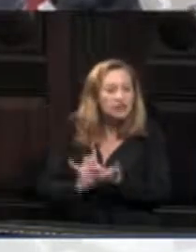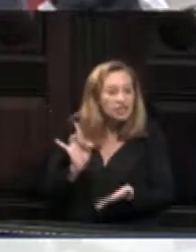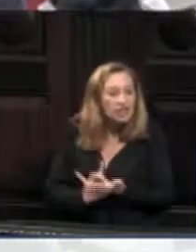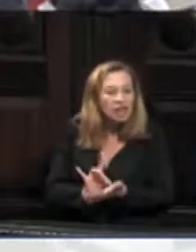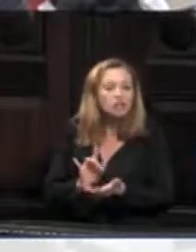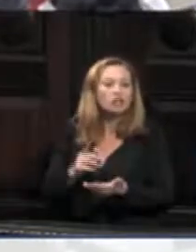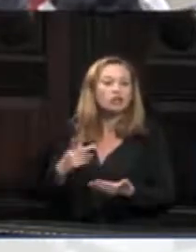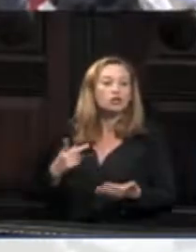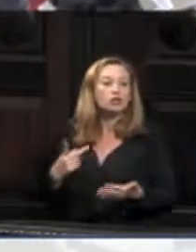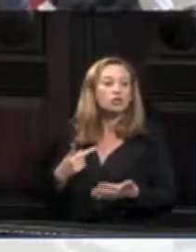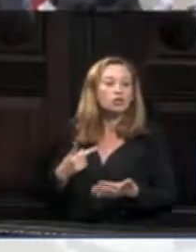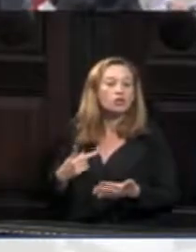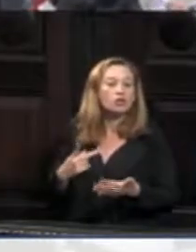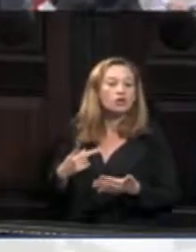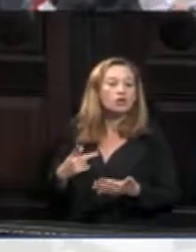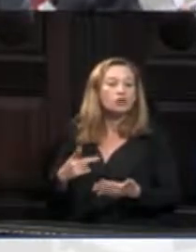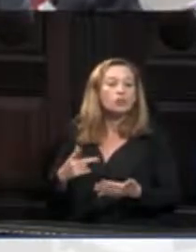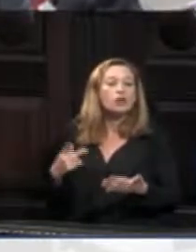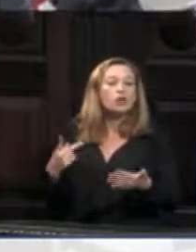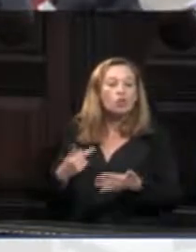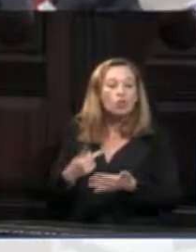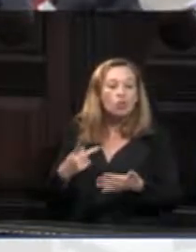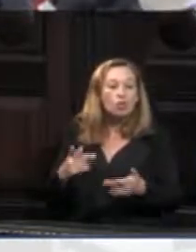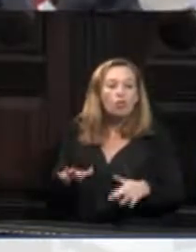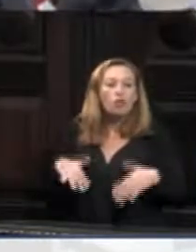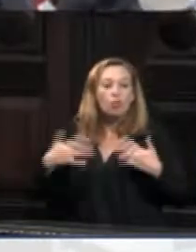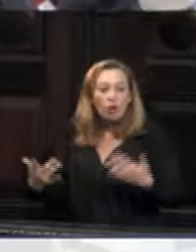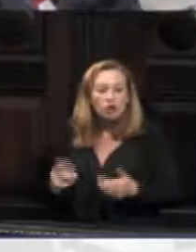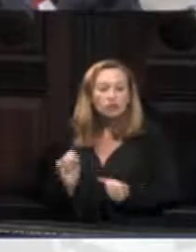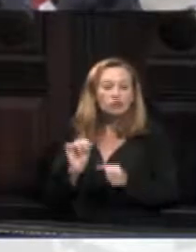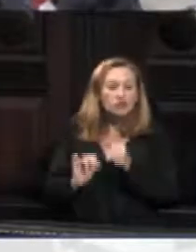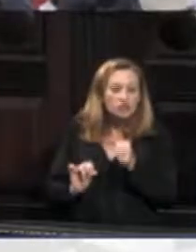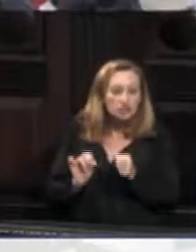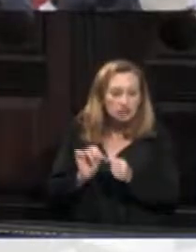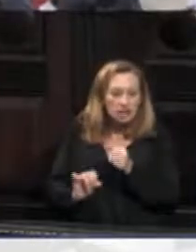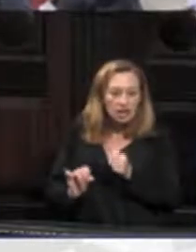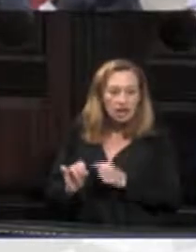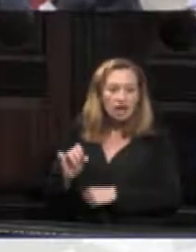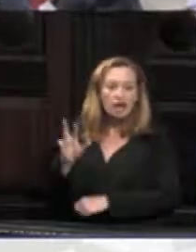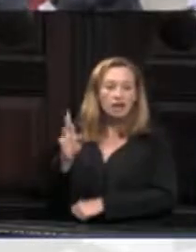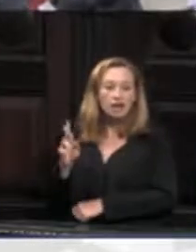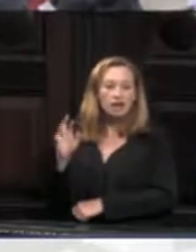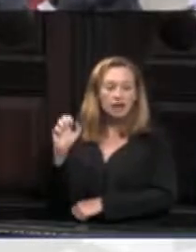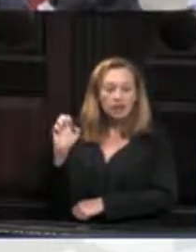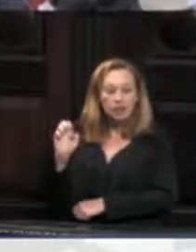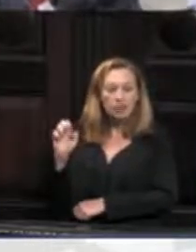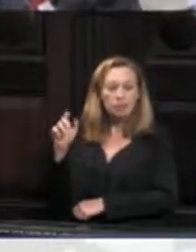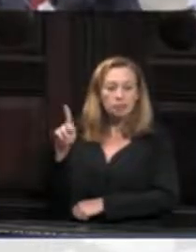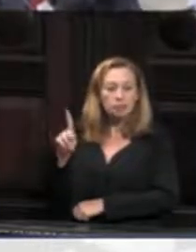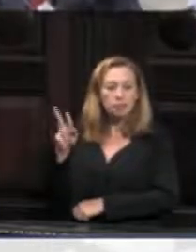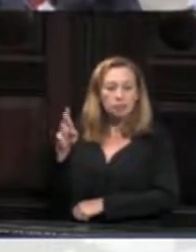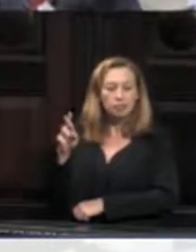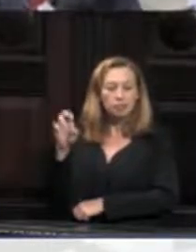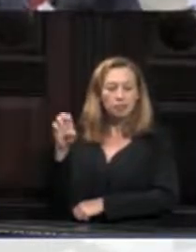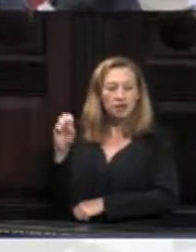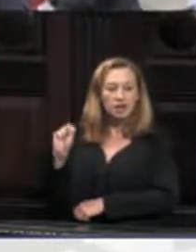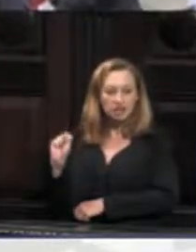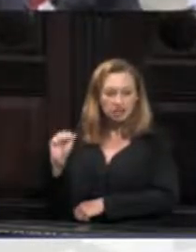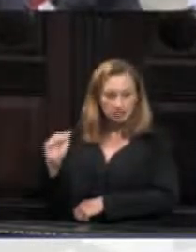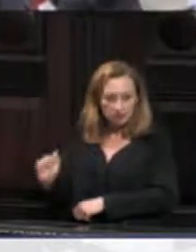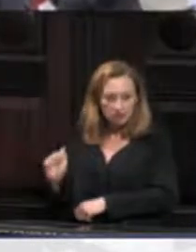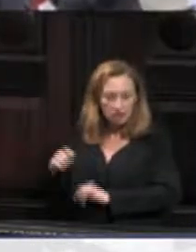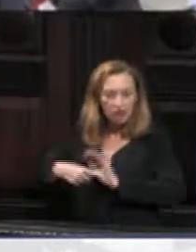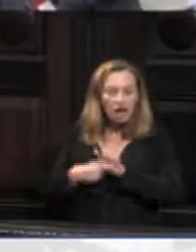se fizer essa represa, que na verdade é para atender o sistema Imunana Laranjal, a verdade seria essa, atender o sistema